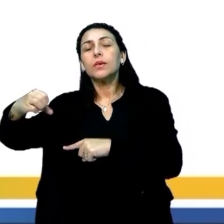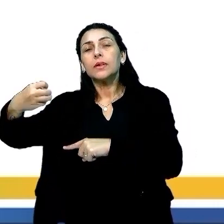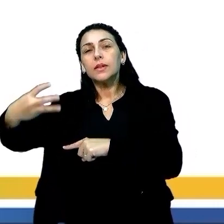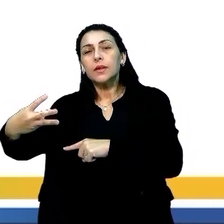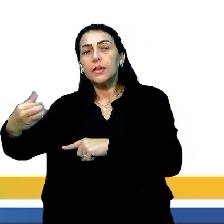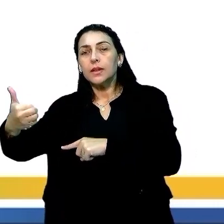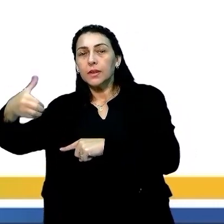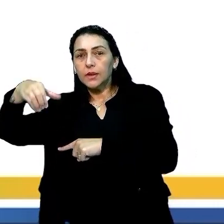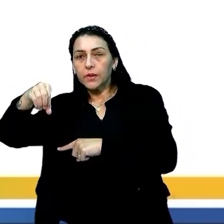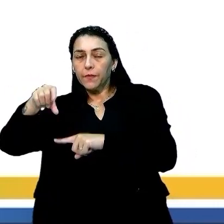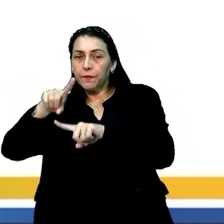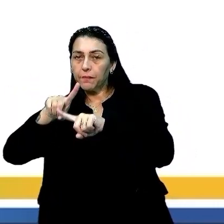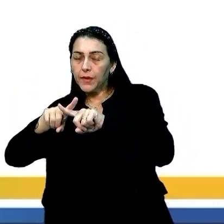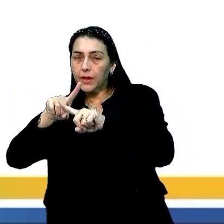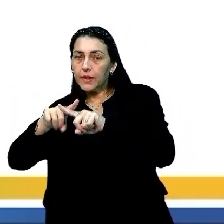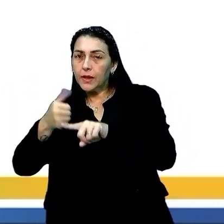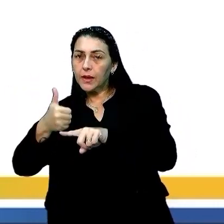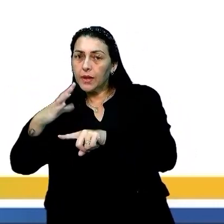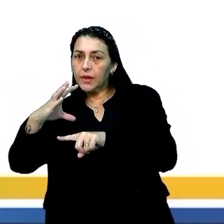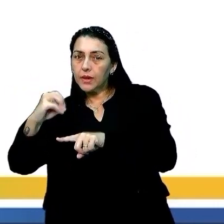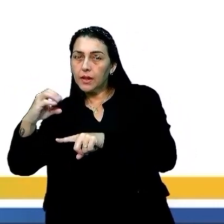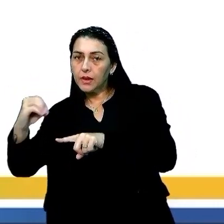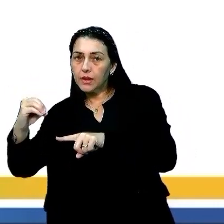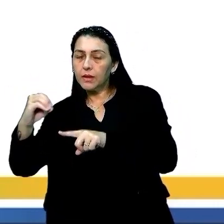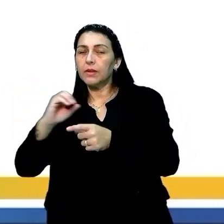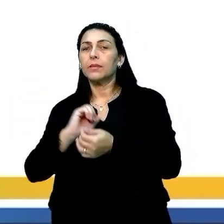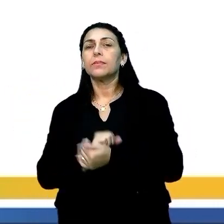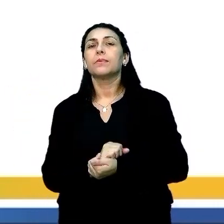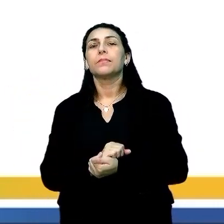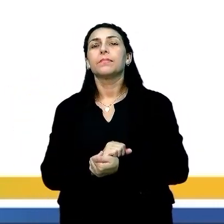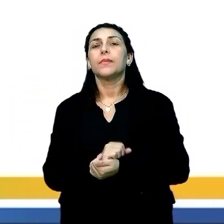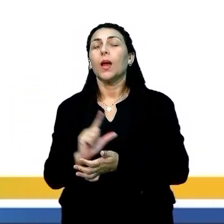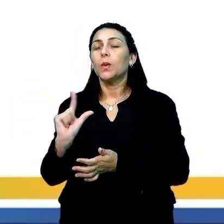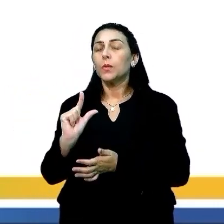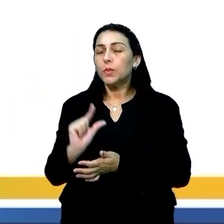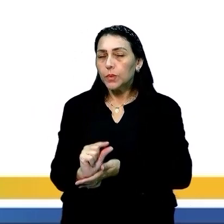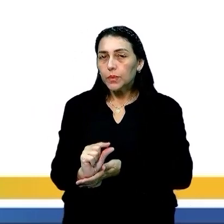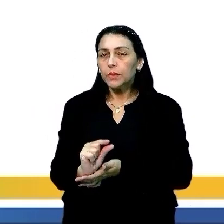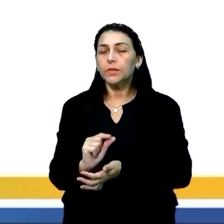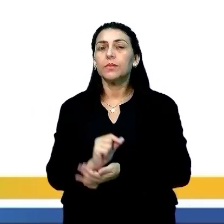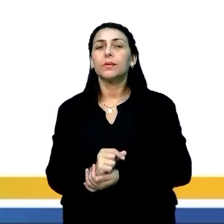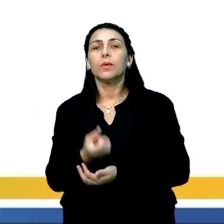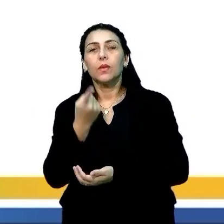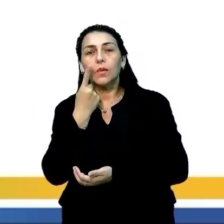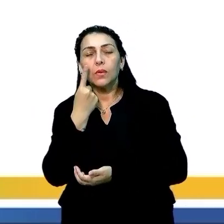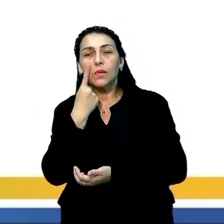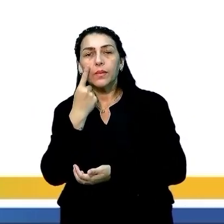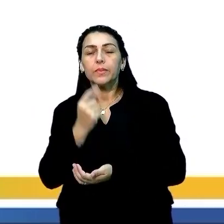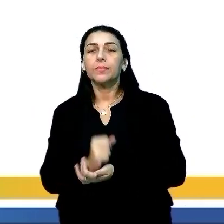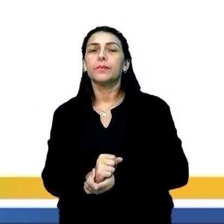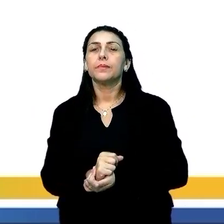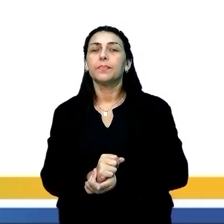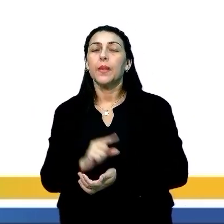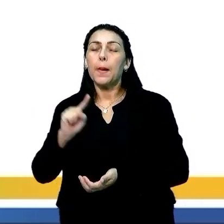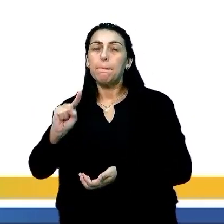39.319 vezes 100. A desvalorização vai ficar, olha aí,